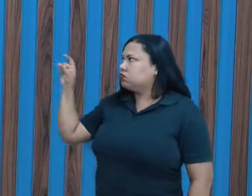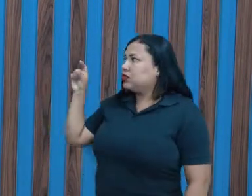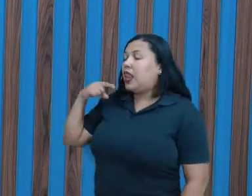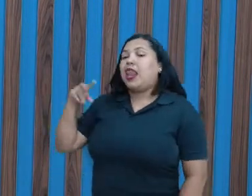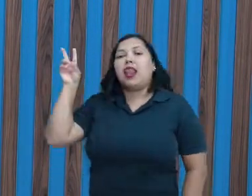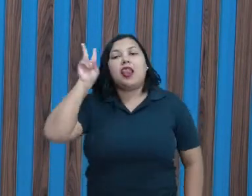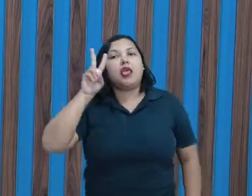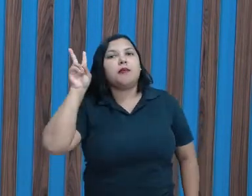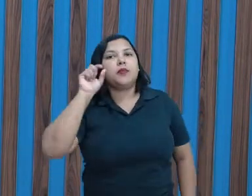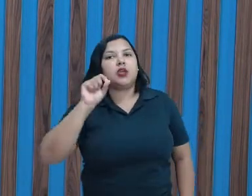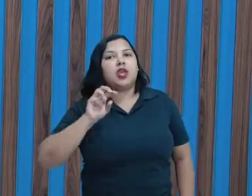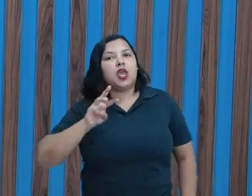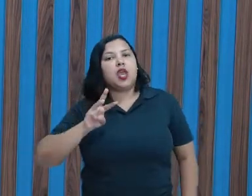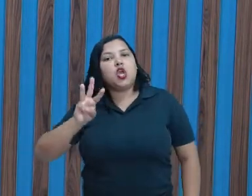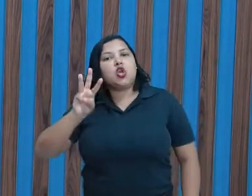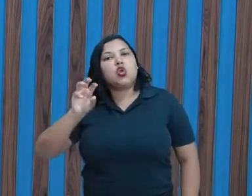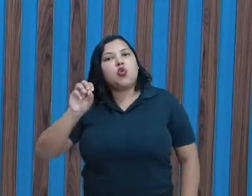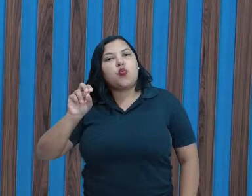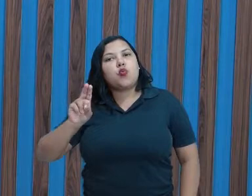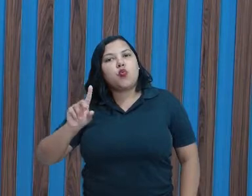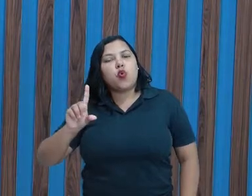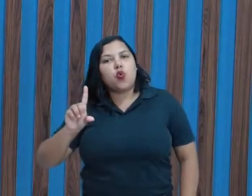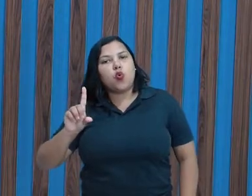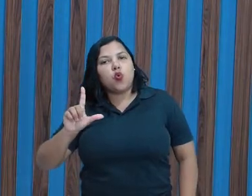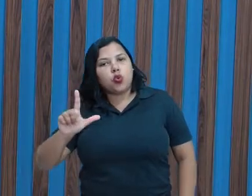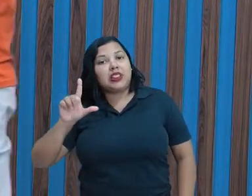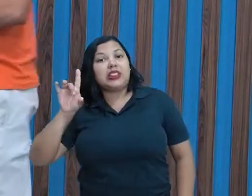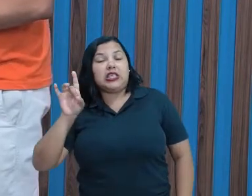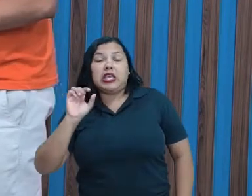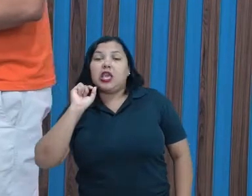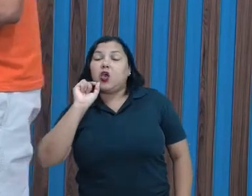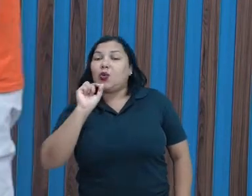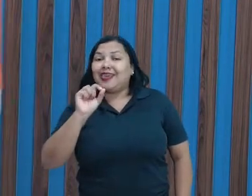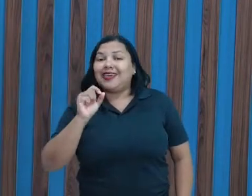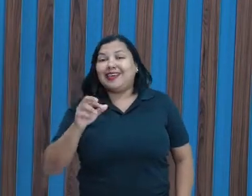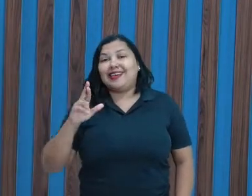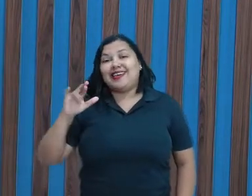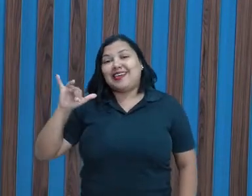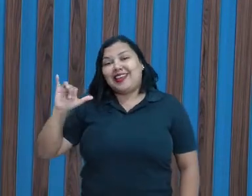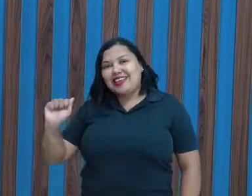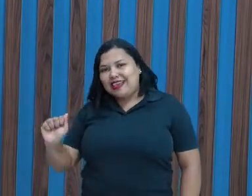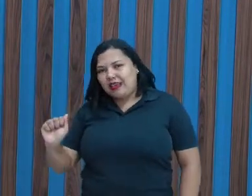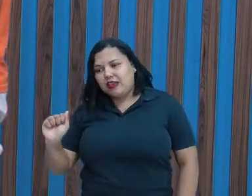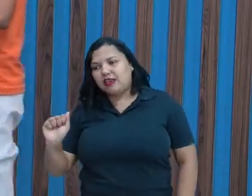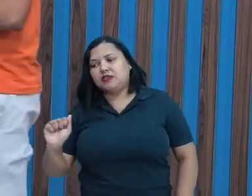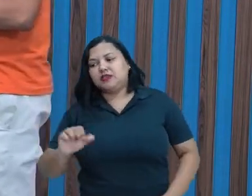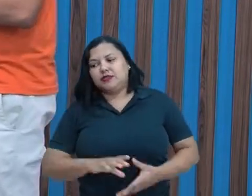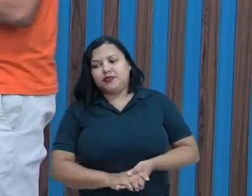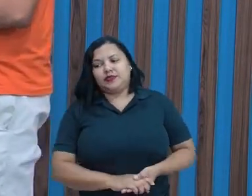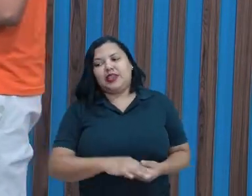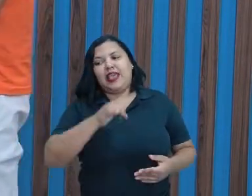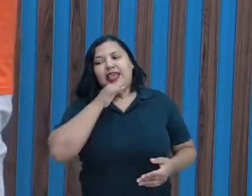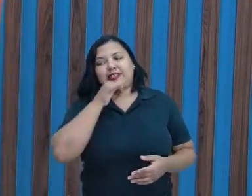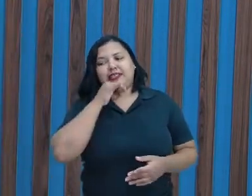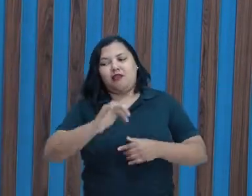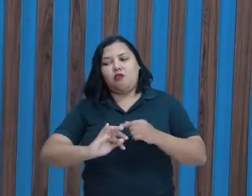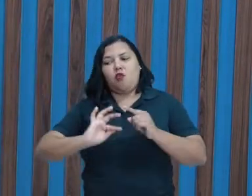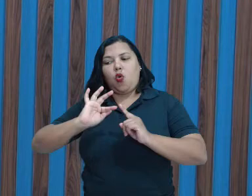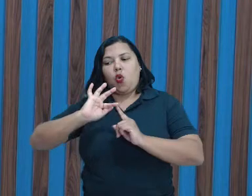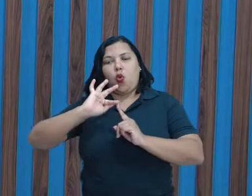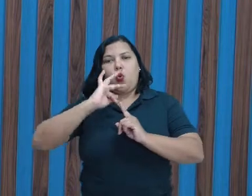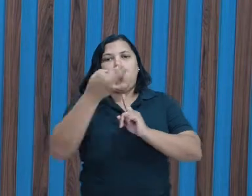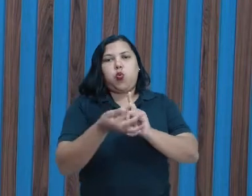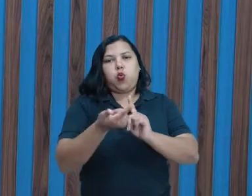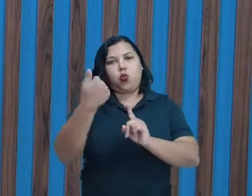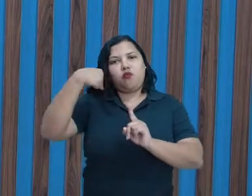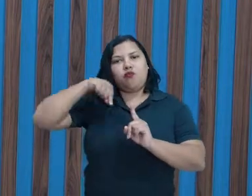que esse would é o ria, ou seja, coloca o verbo no futuro do pretérito, tá? Ela é uma partícula, ou seja, não tem tradução. Ele somente só